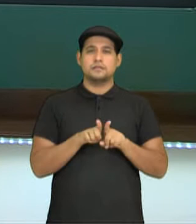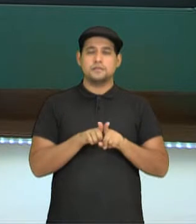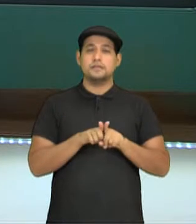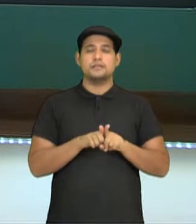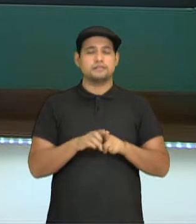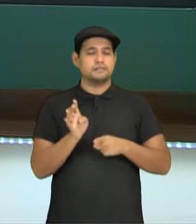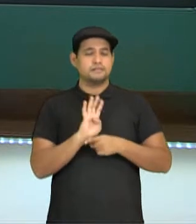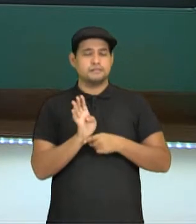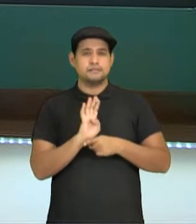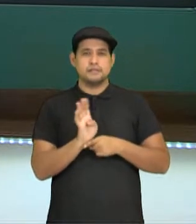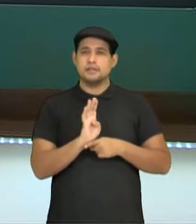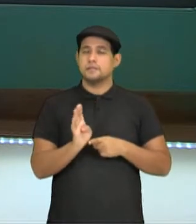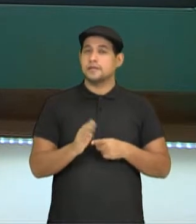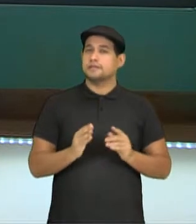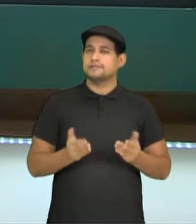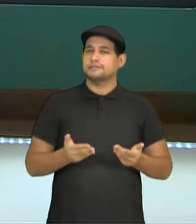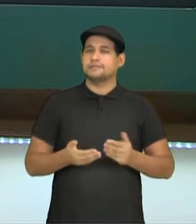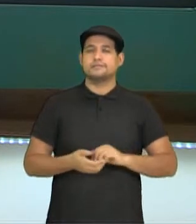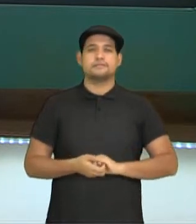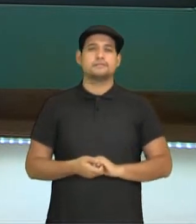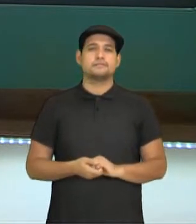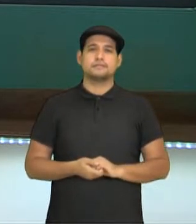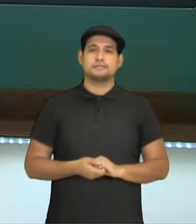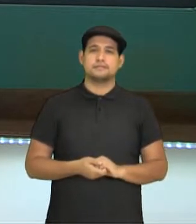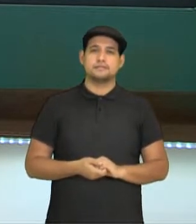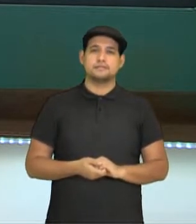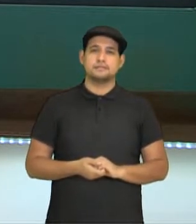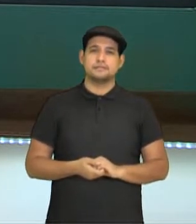do cinema atualmente?